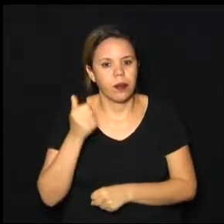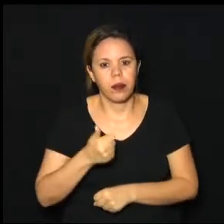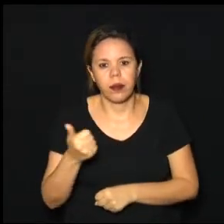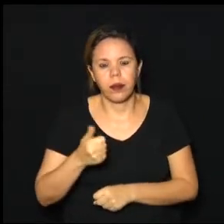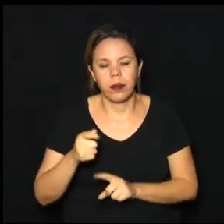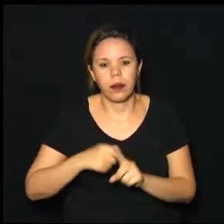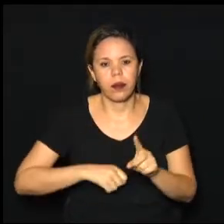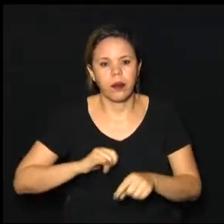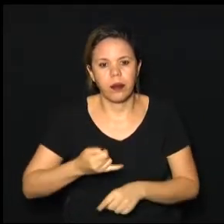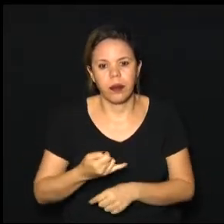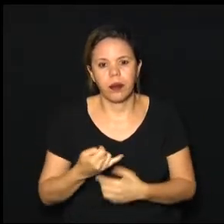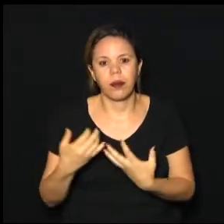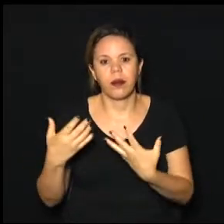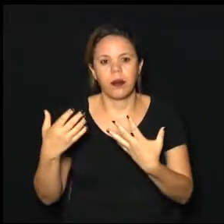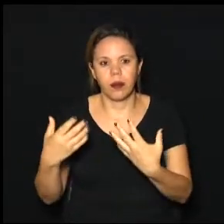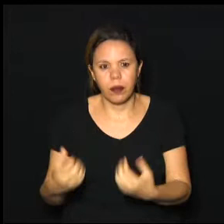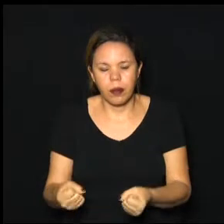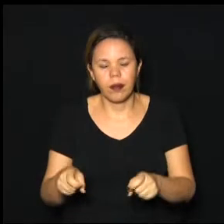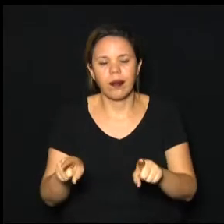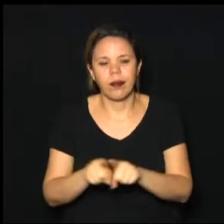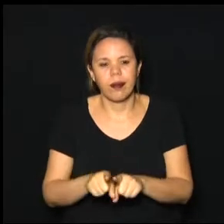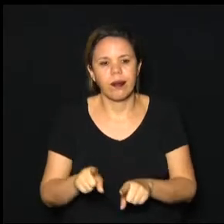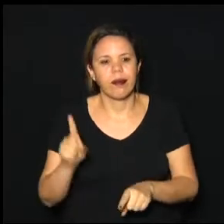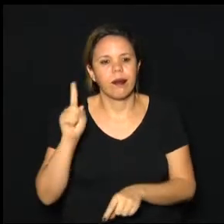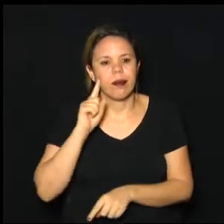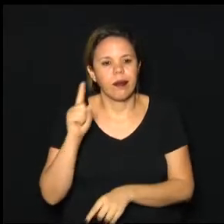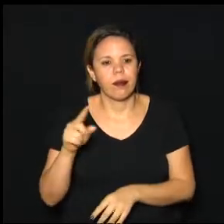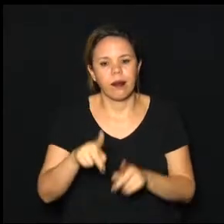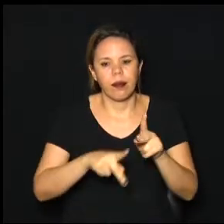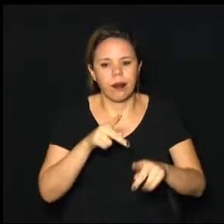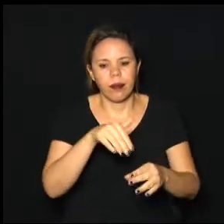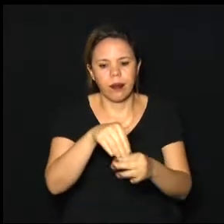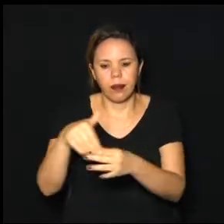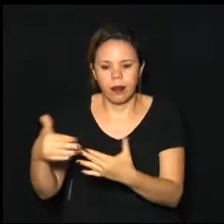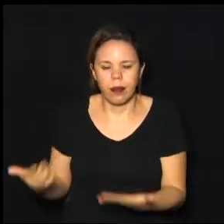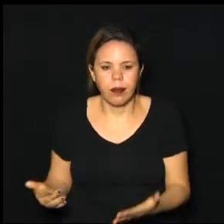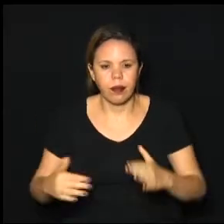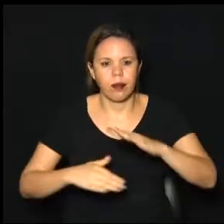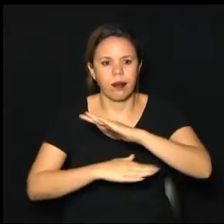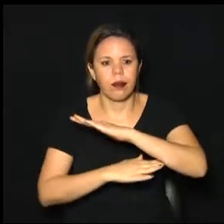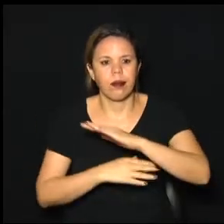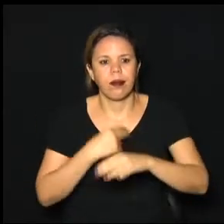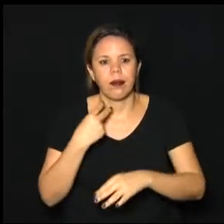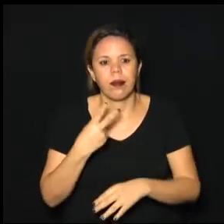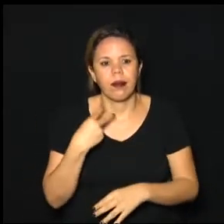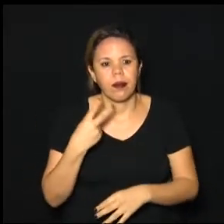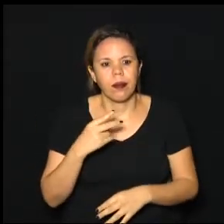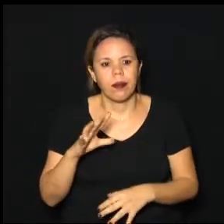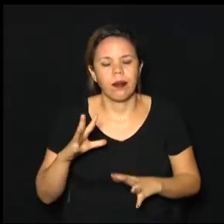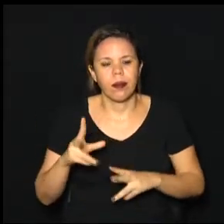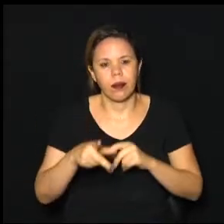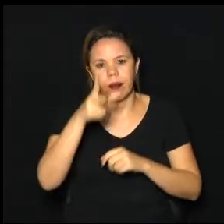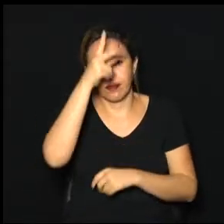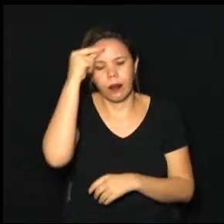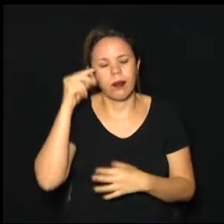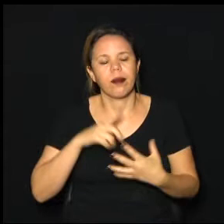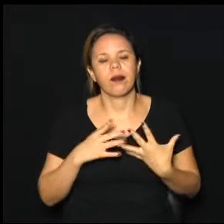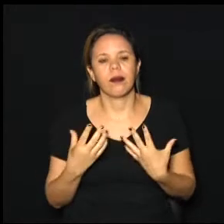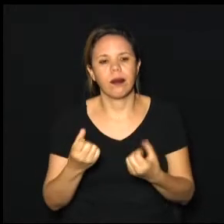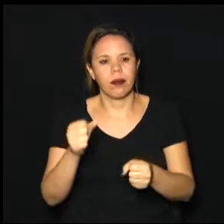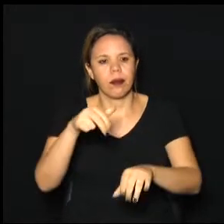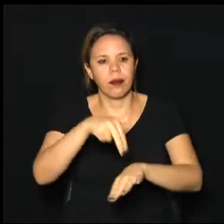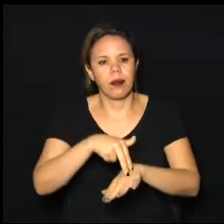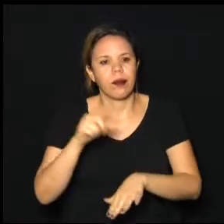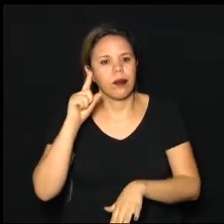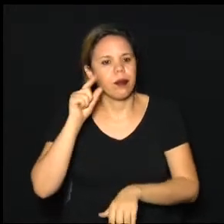janeiro, posse. Né? Então os eleitos, a Câmara de Vereadores e os prefeitos tomarão posse, e essa